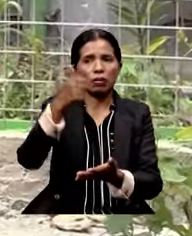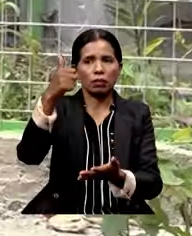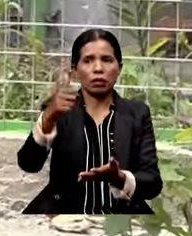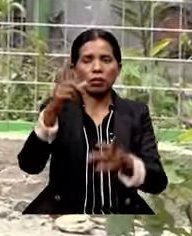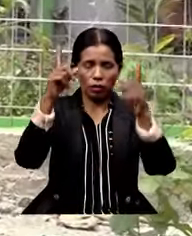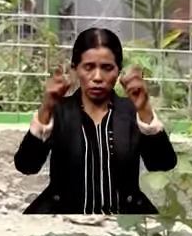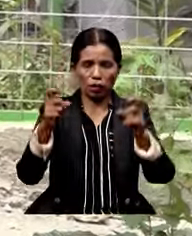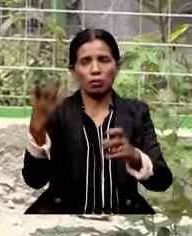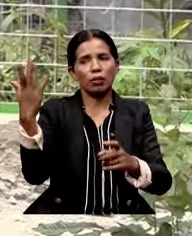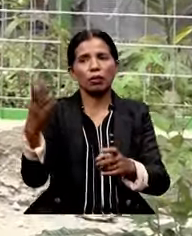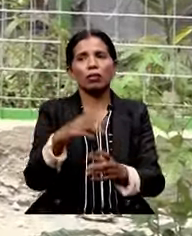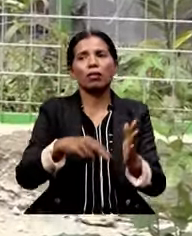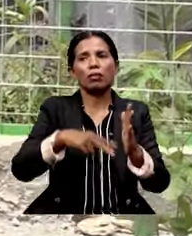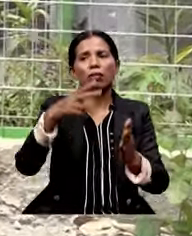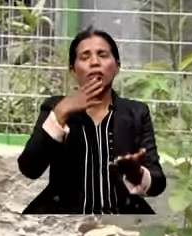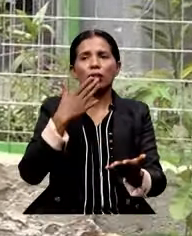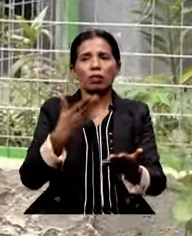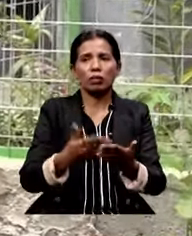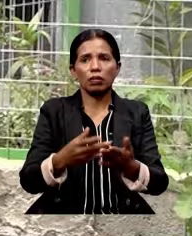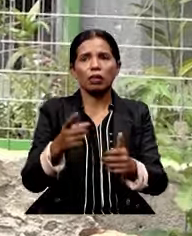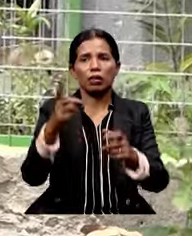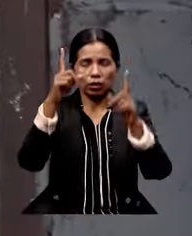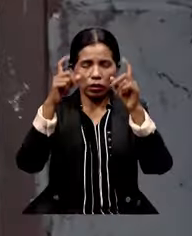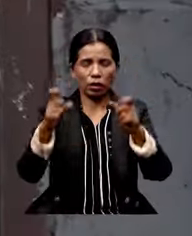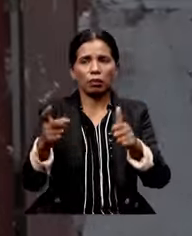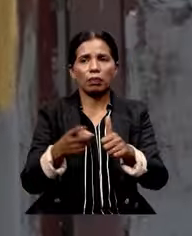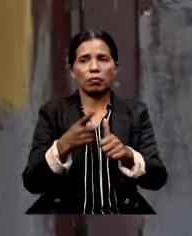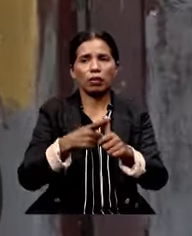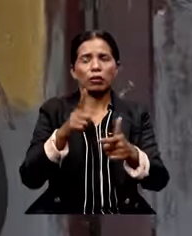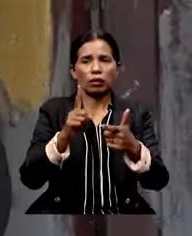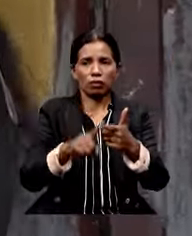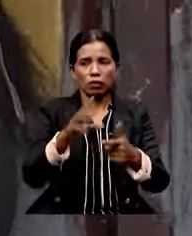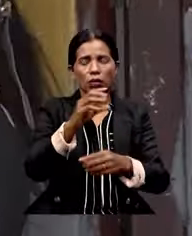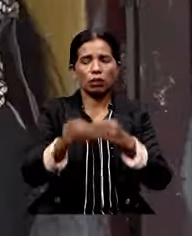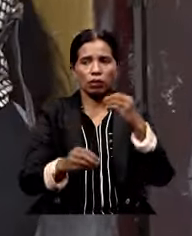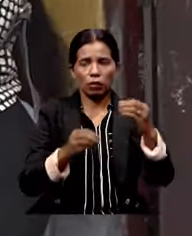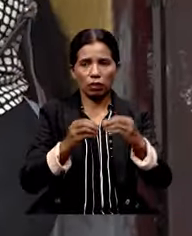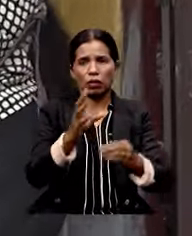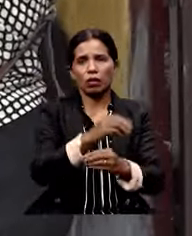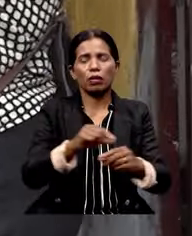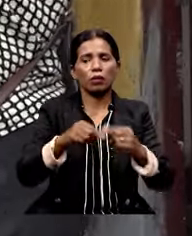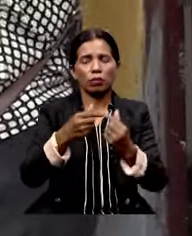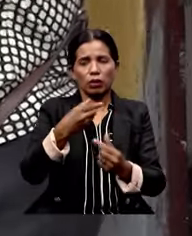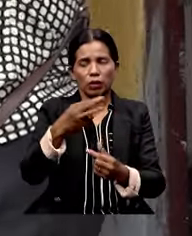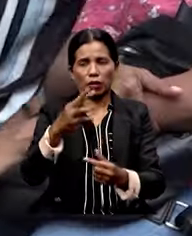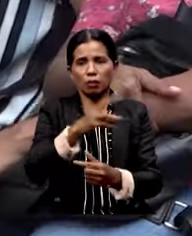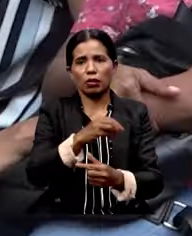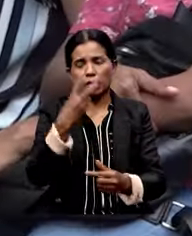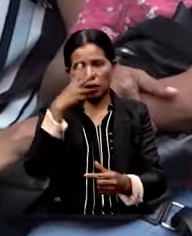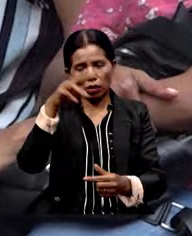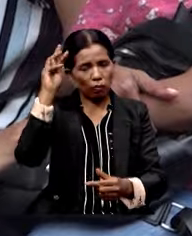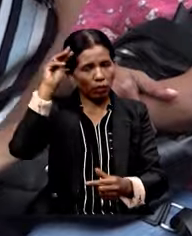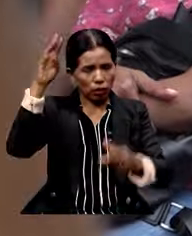refere, mas que retam valor diek e exame primeiro no segundo período. Relaciona o assunto ne equipa Ziemen tenta confirma o